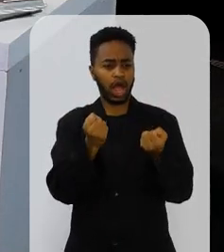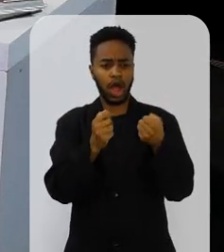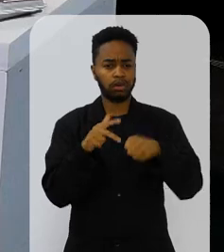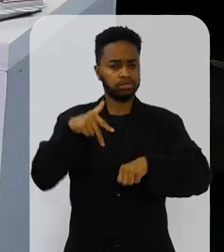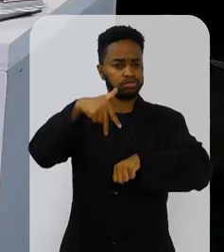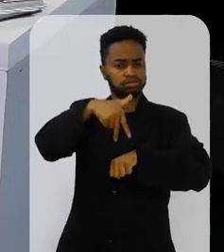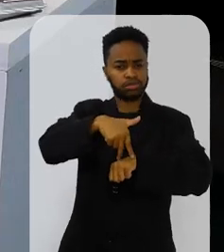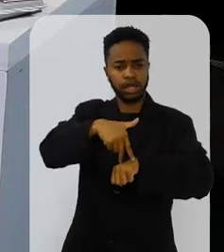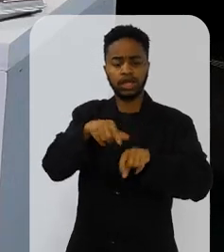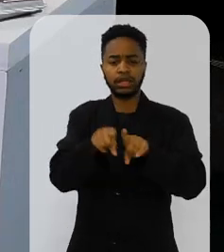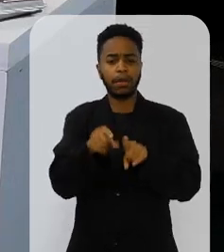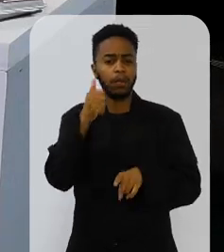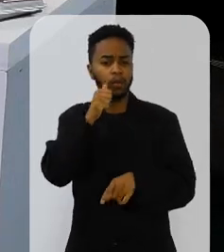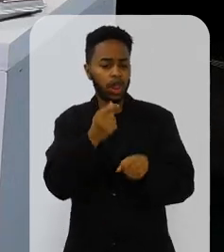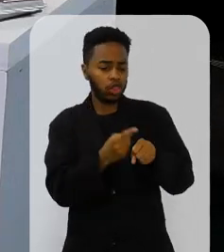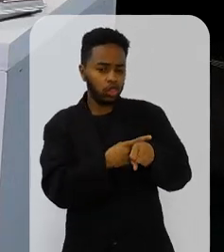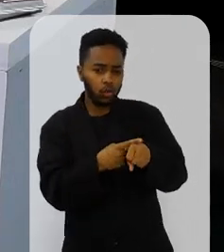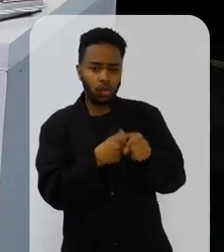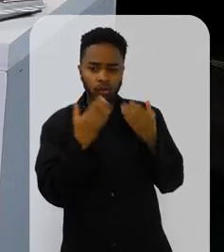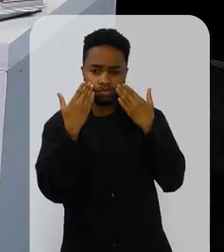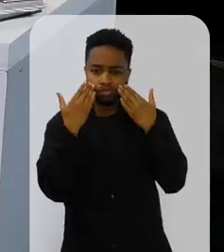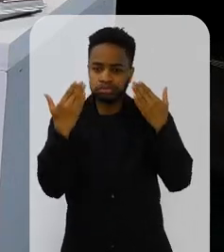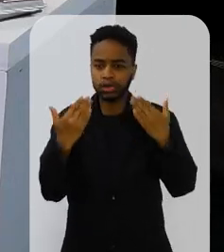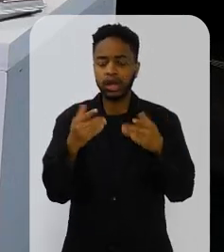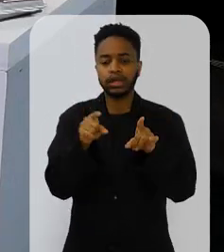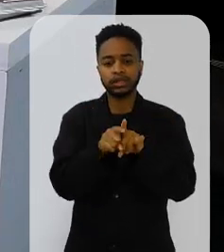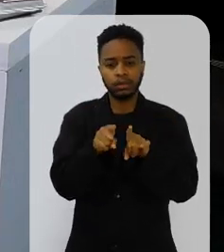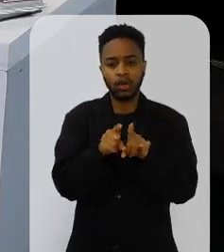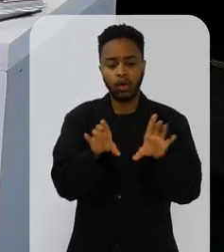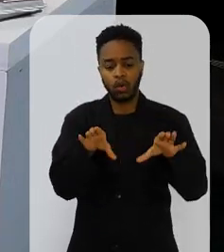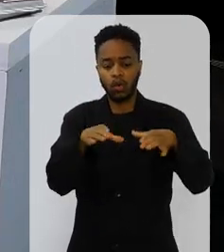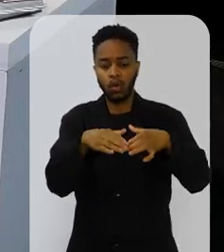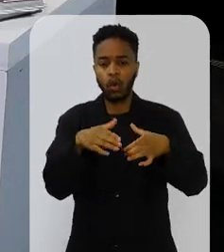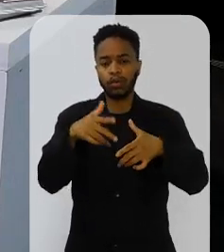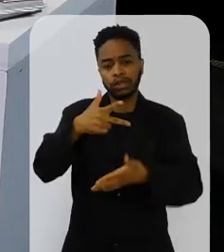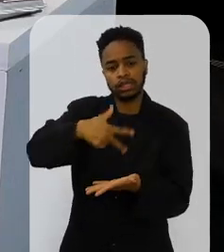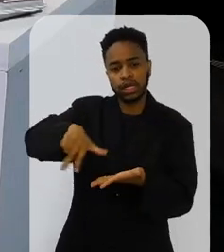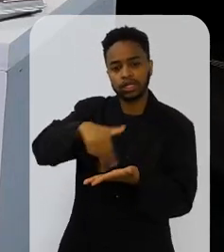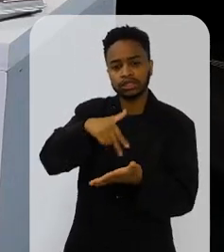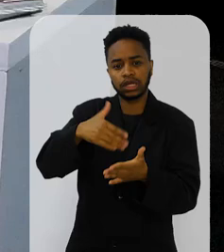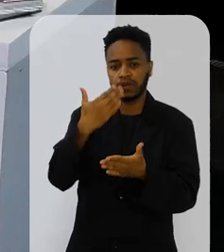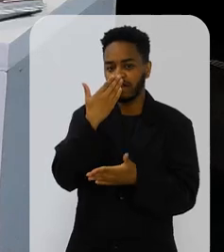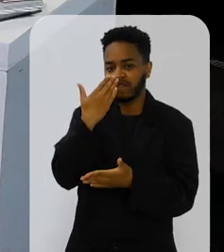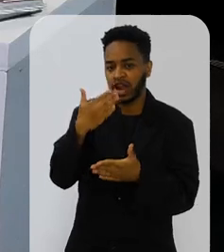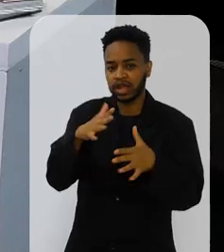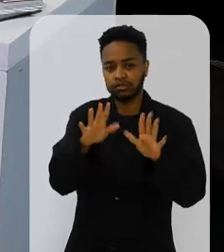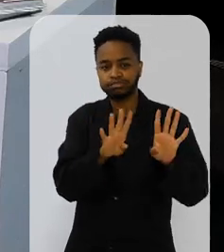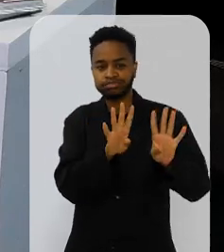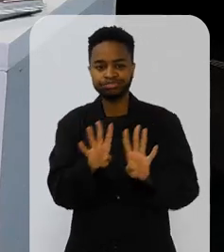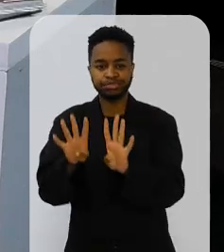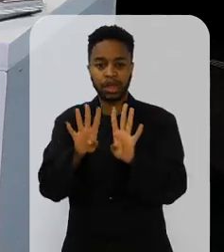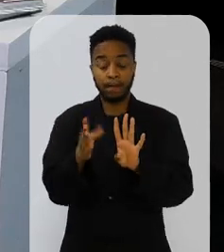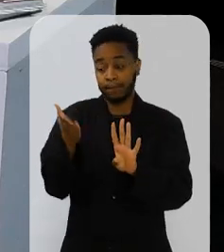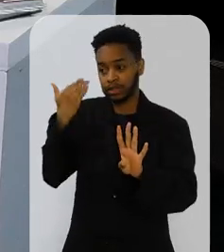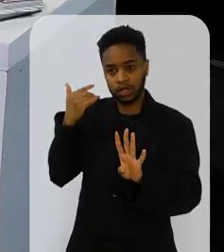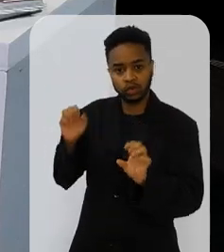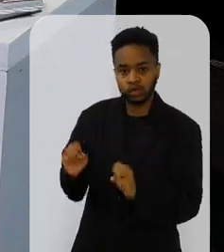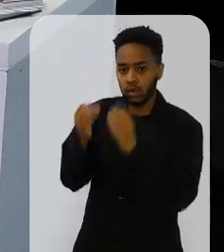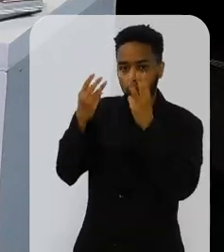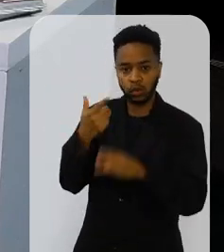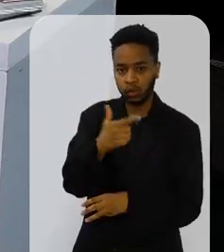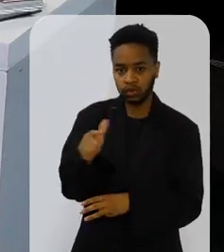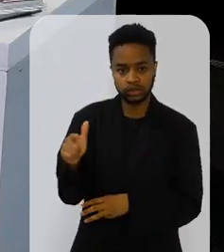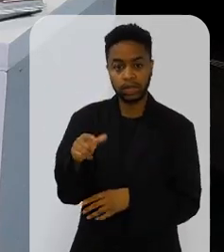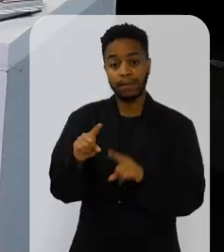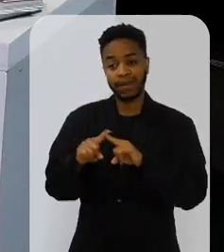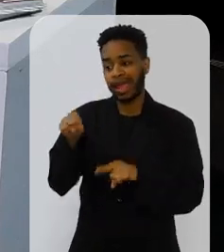cima de cara. O nu da mulher. O nu da mulher. Comissão de frente coreografada, que antigamente não era assim um show, mas